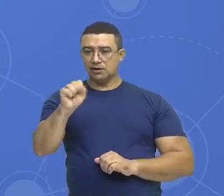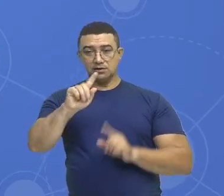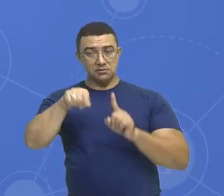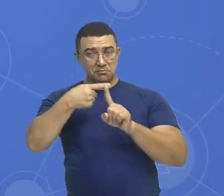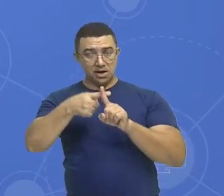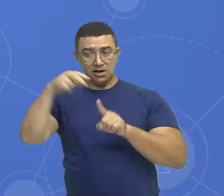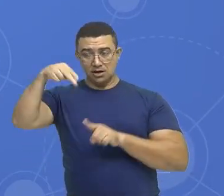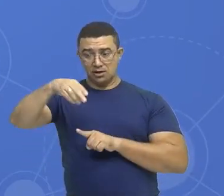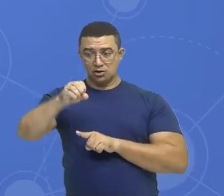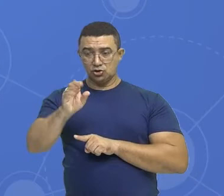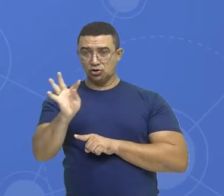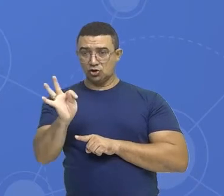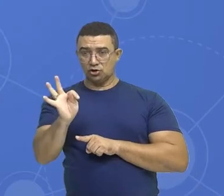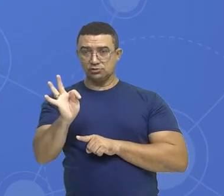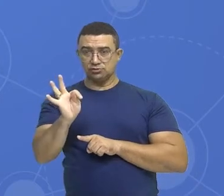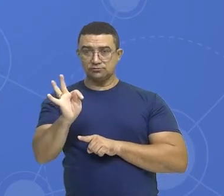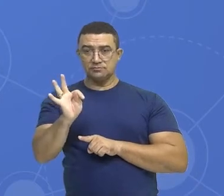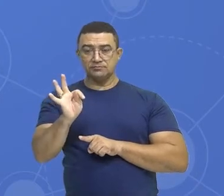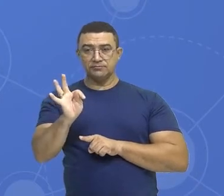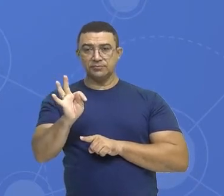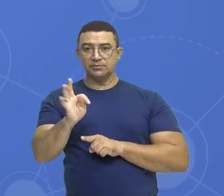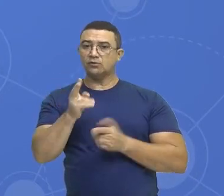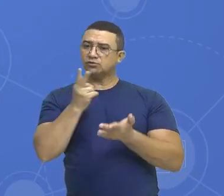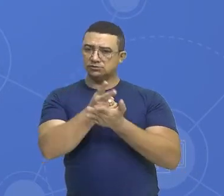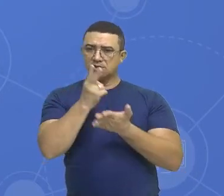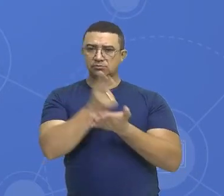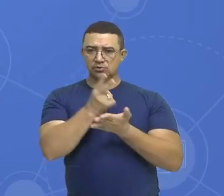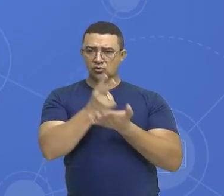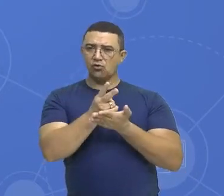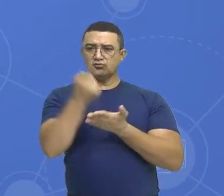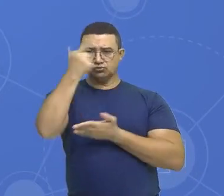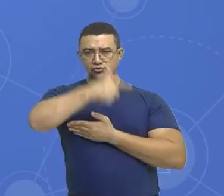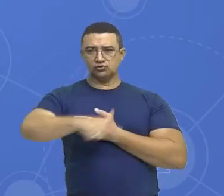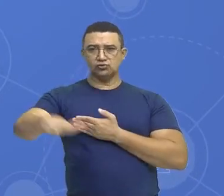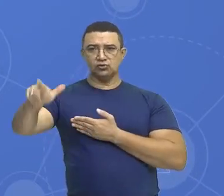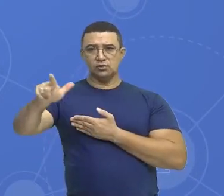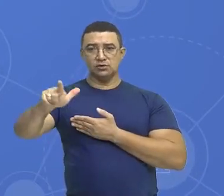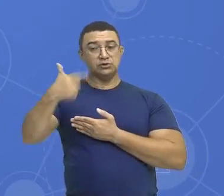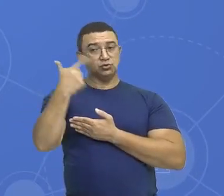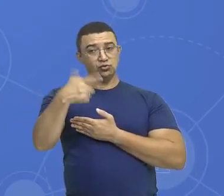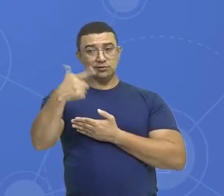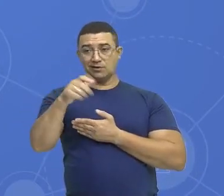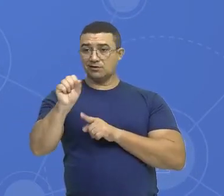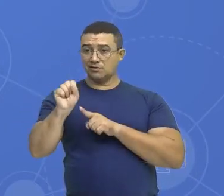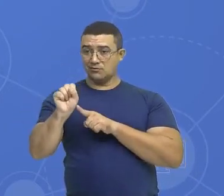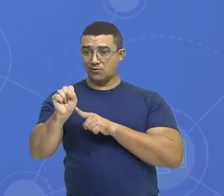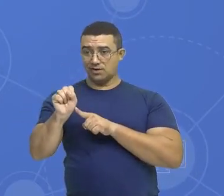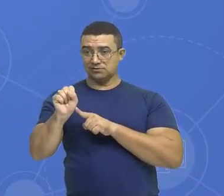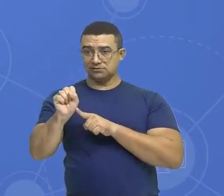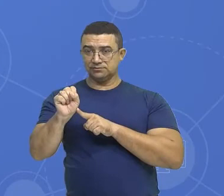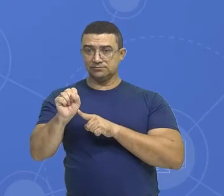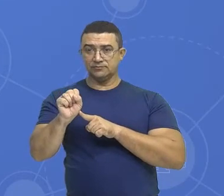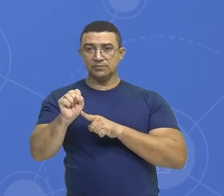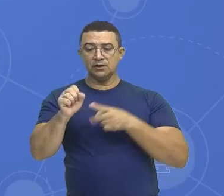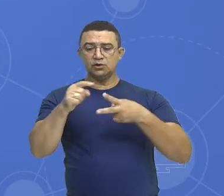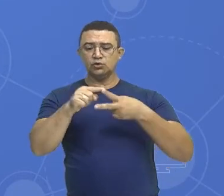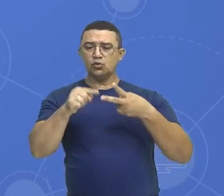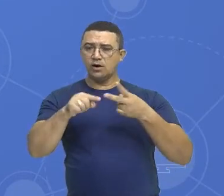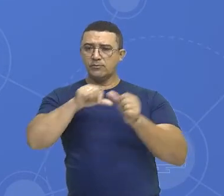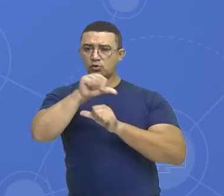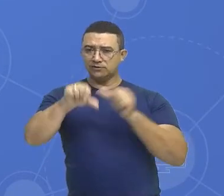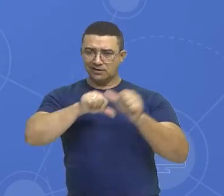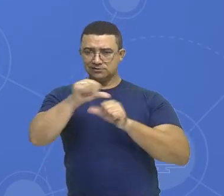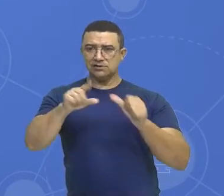verbo auxiliar, the main verb, ele permanece no infinitivo, sem o acréscimo de S, tá certo? Então, são as duas alterações que